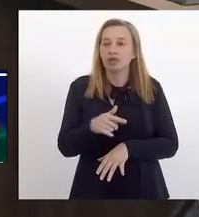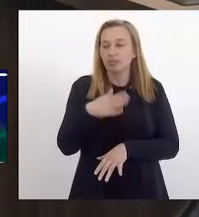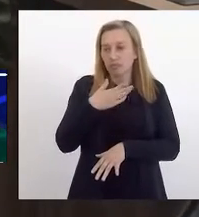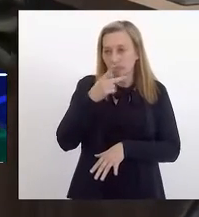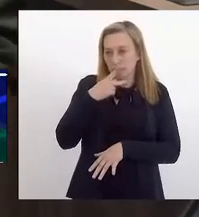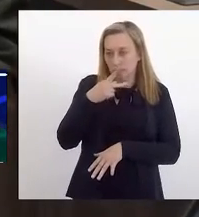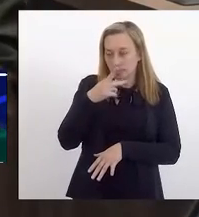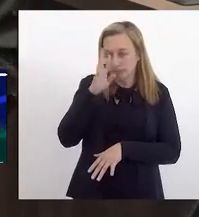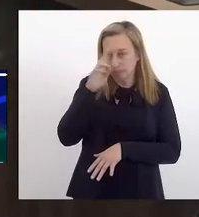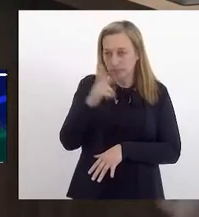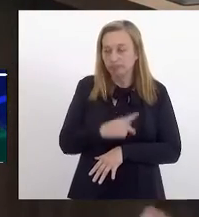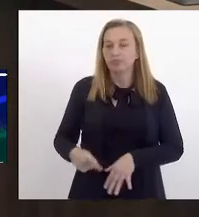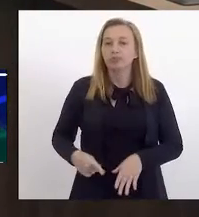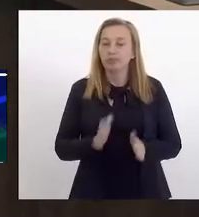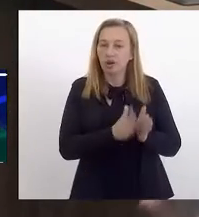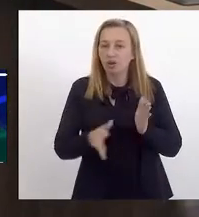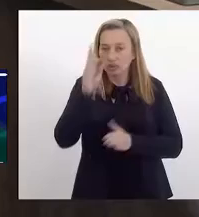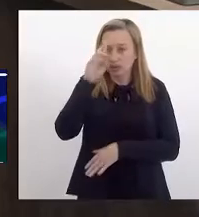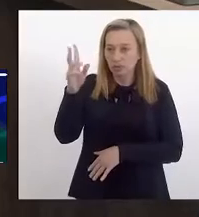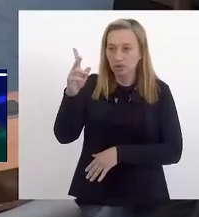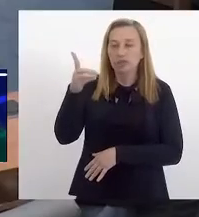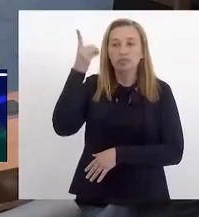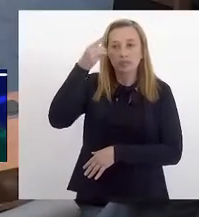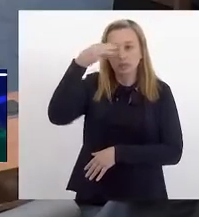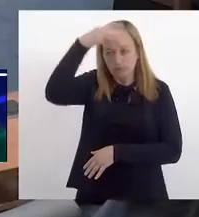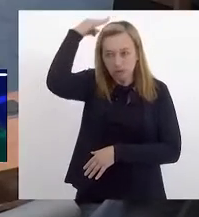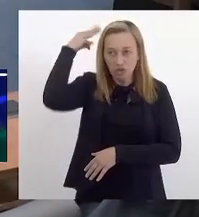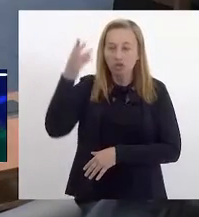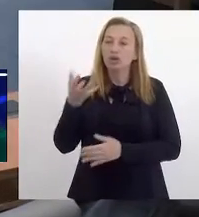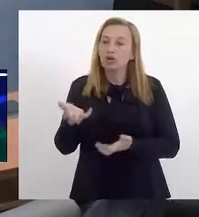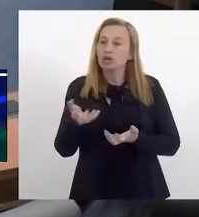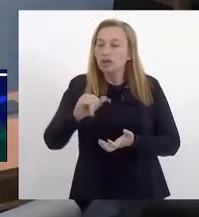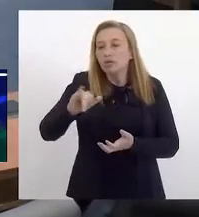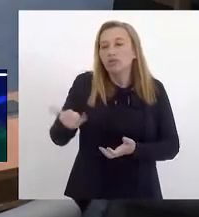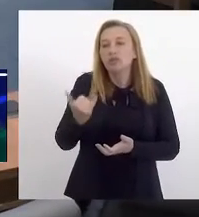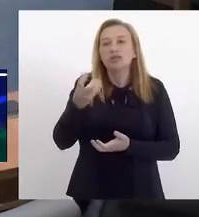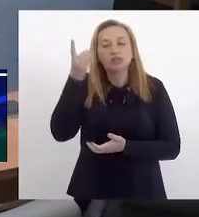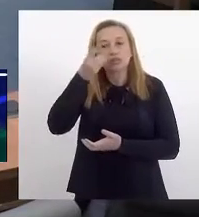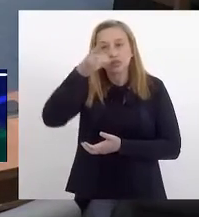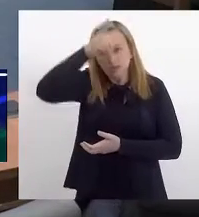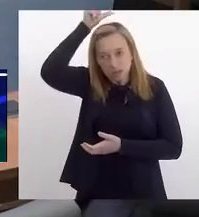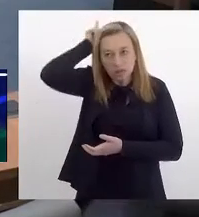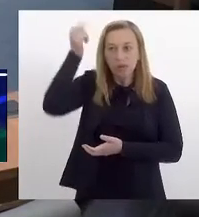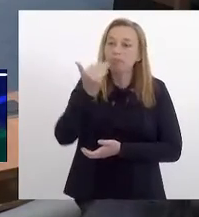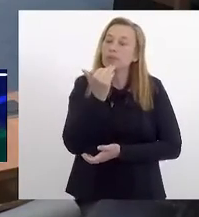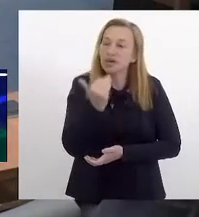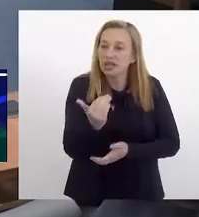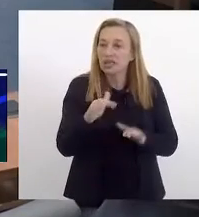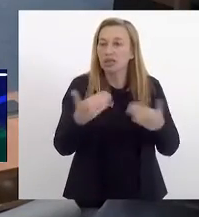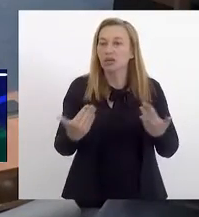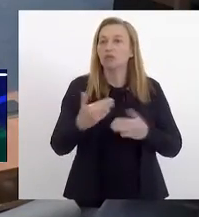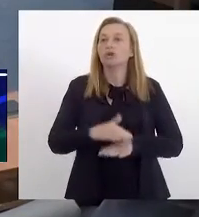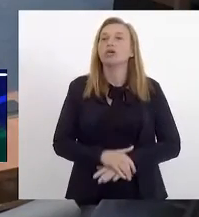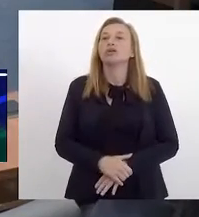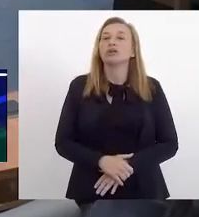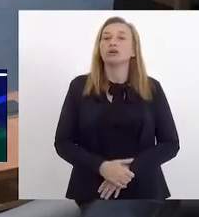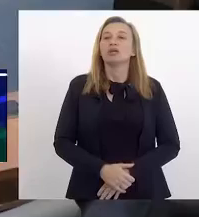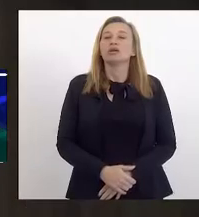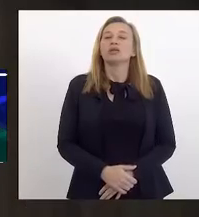Pela ordem, presidente. Pela ordem, deputado Márcio Pacheco. Eu queria, aproveitando o parecer do deputado Luiz Paulo, solicitar a Vossa Excelência, então,